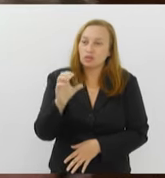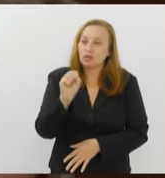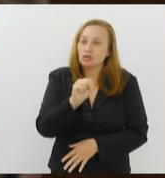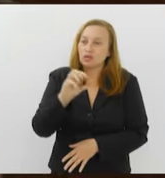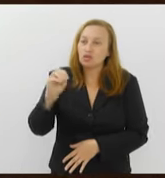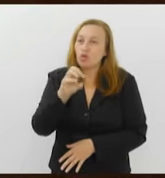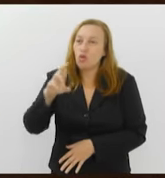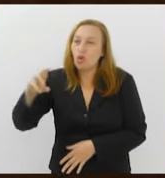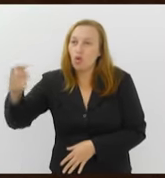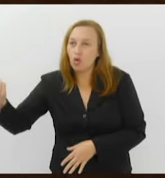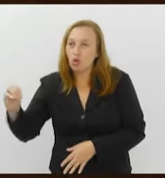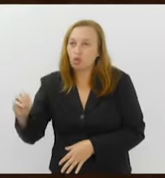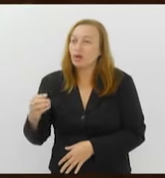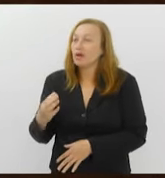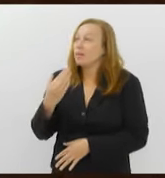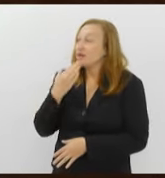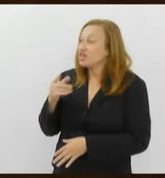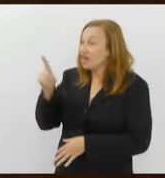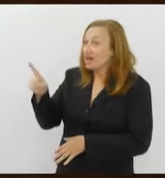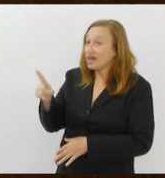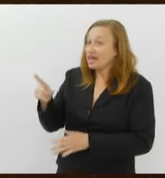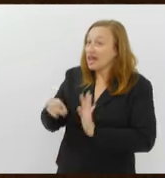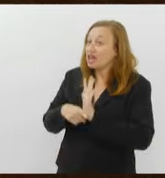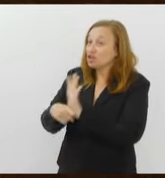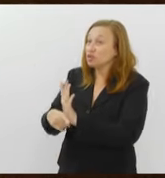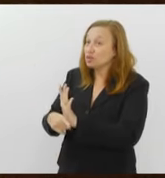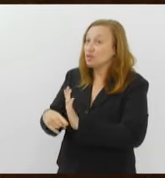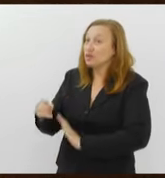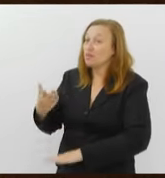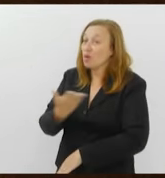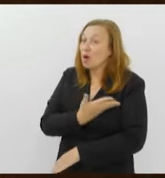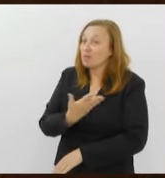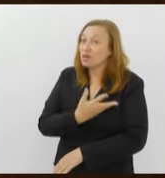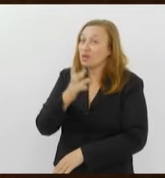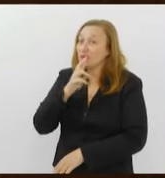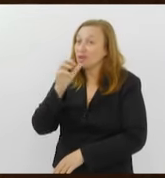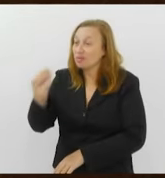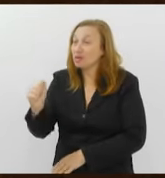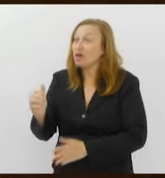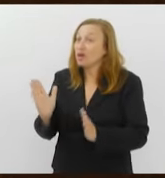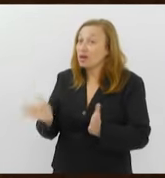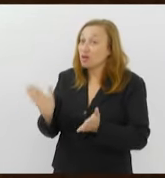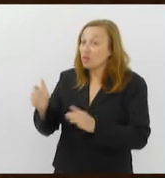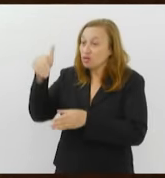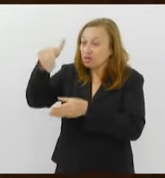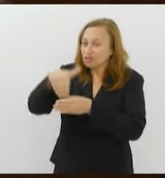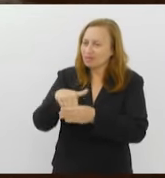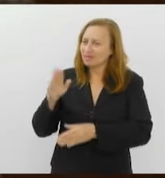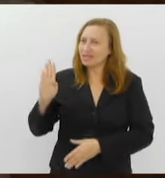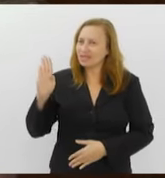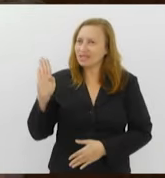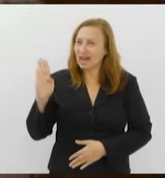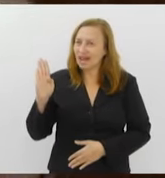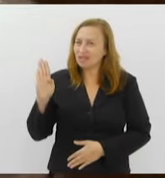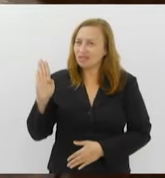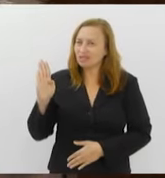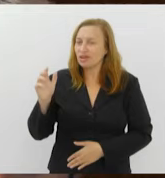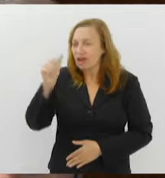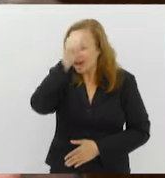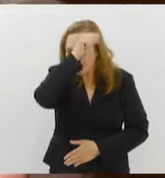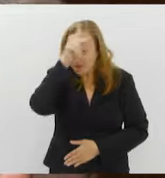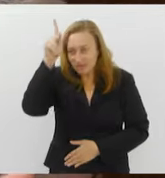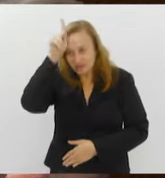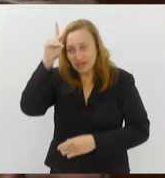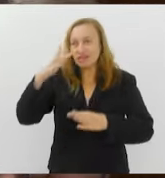o meu amigo Amorim, que hoje lança sua pré-candidatura a prefeito pela União Brasil aqui na cidade